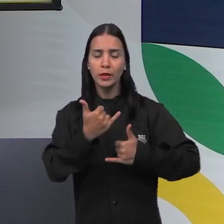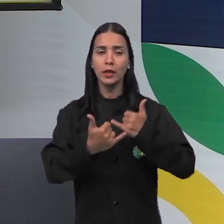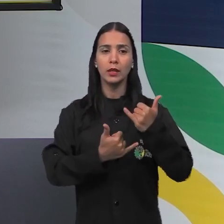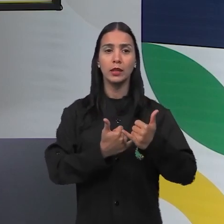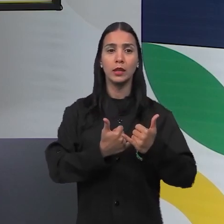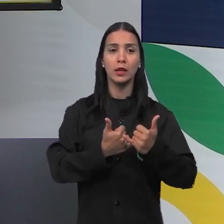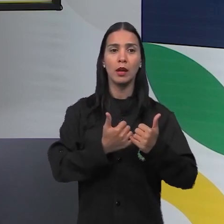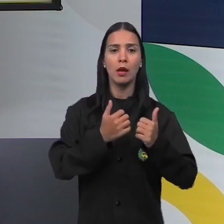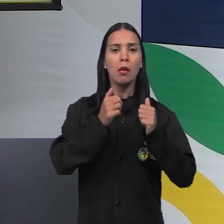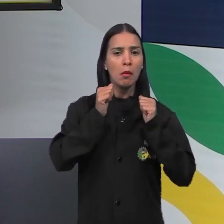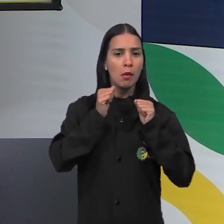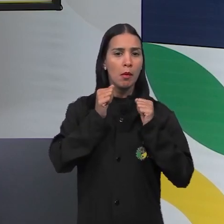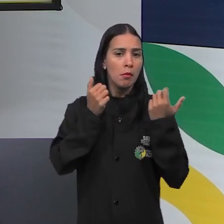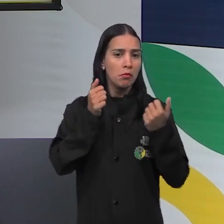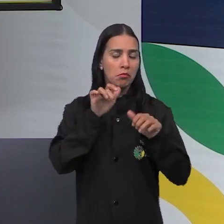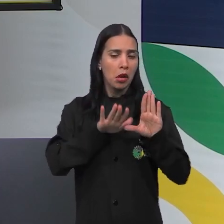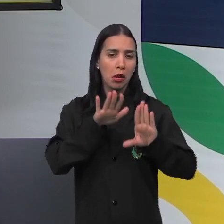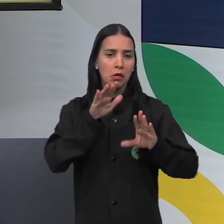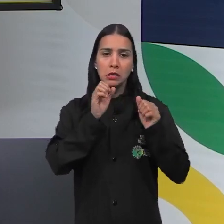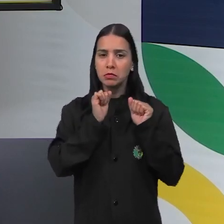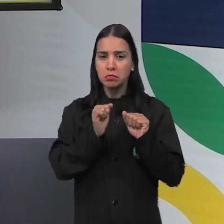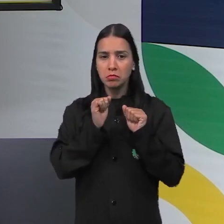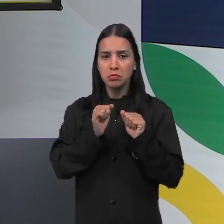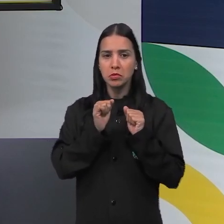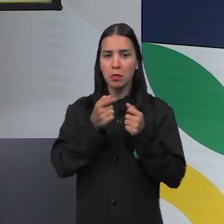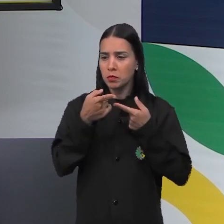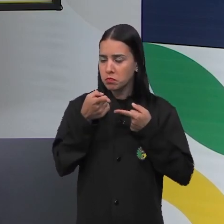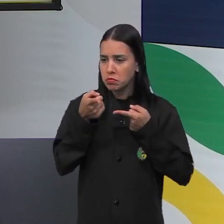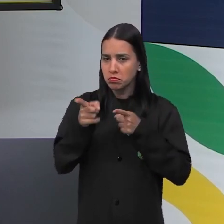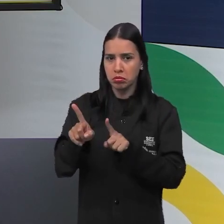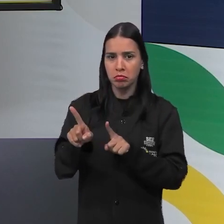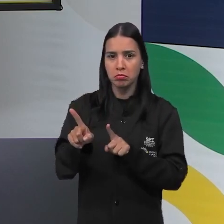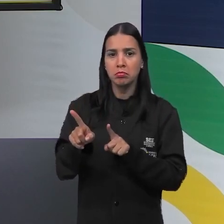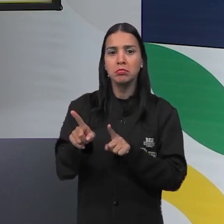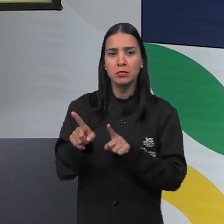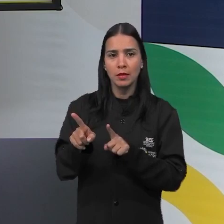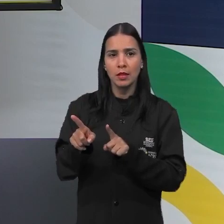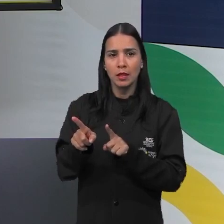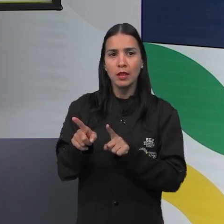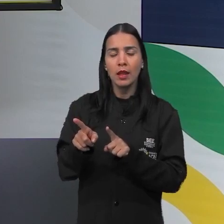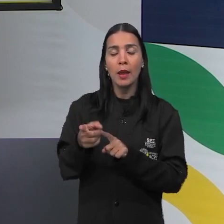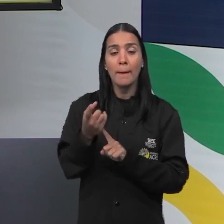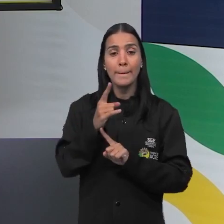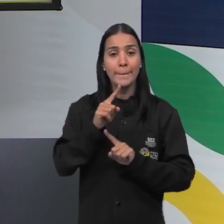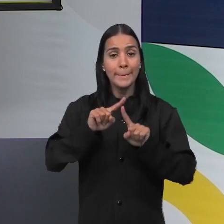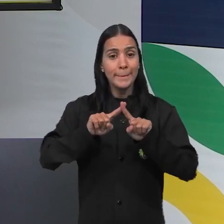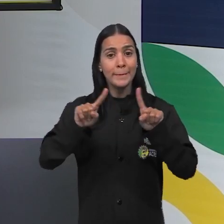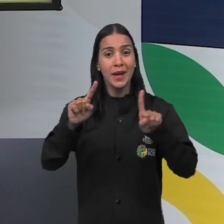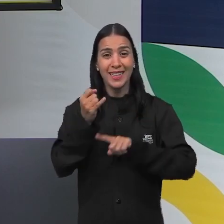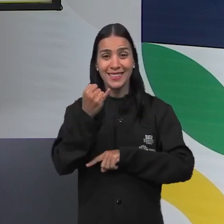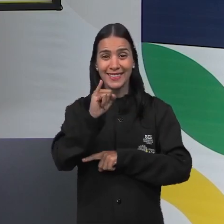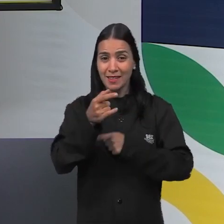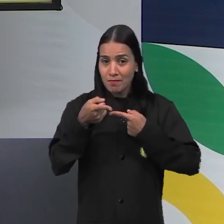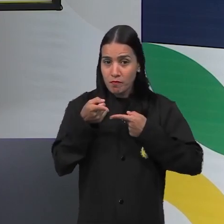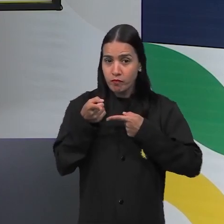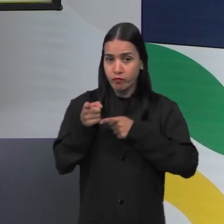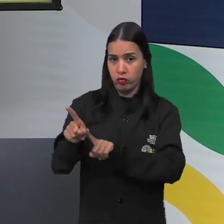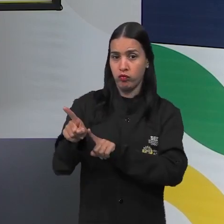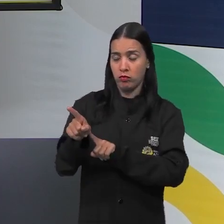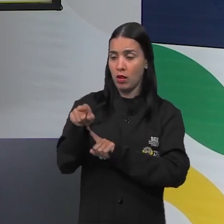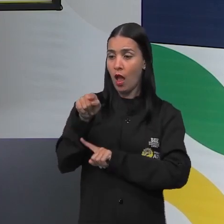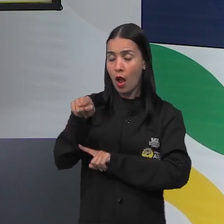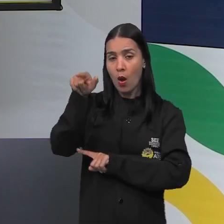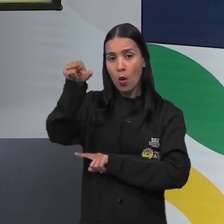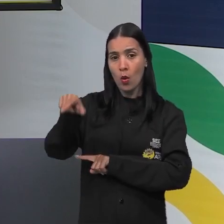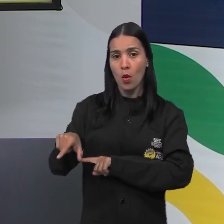ocasionar uma falta para poder pontuar. Mas se eu fizer isso, eu vou estar machucando, agredindo fisicamente